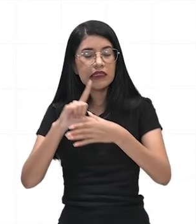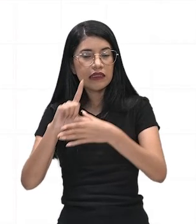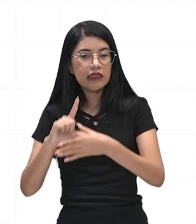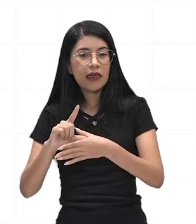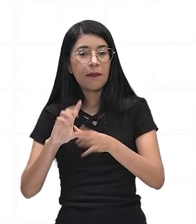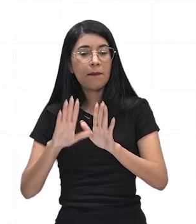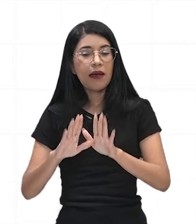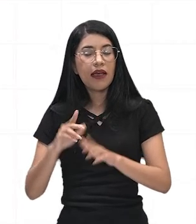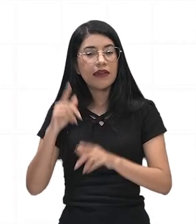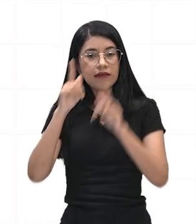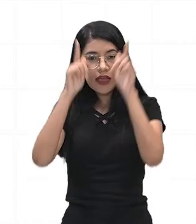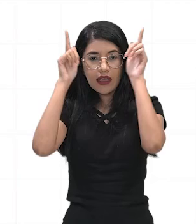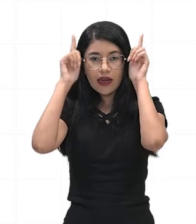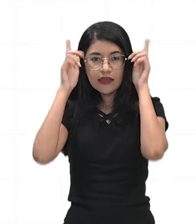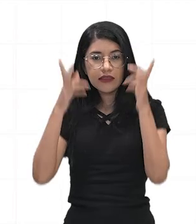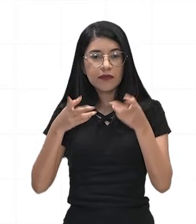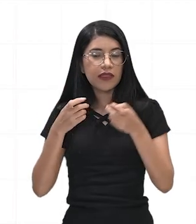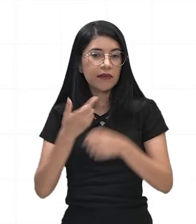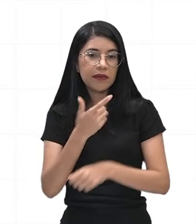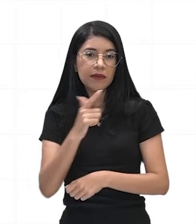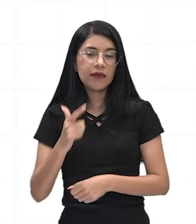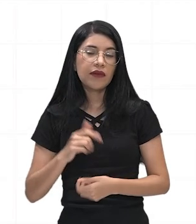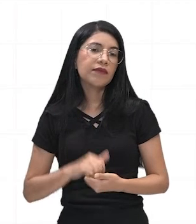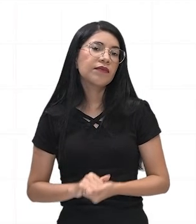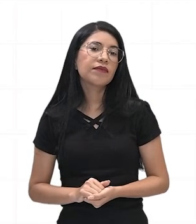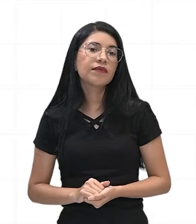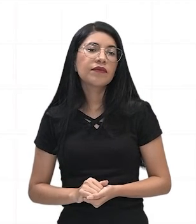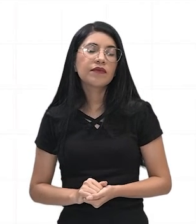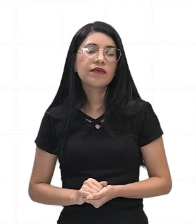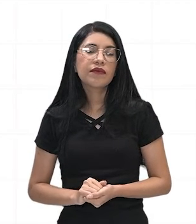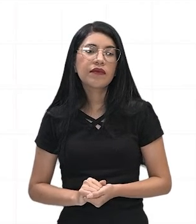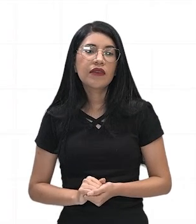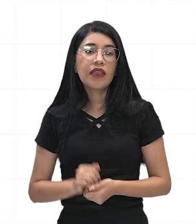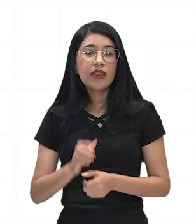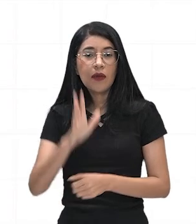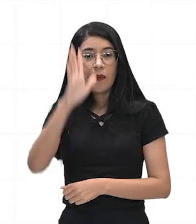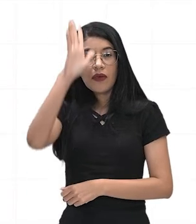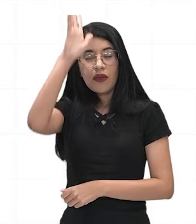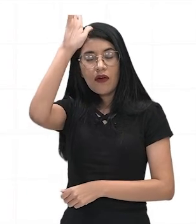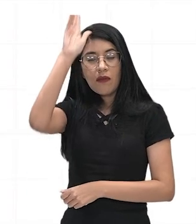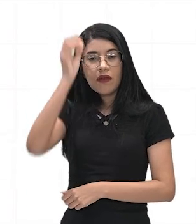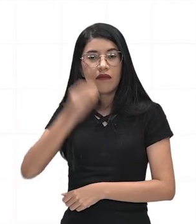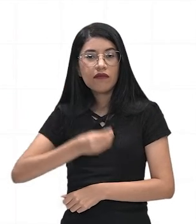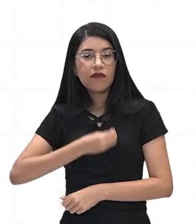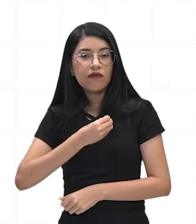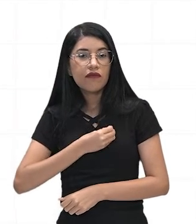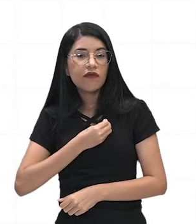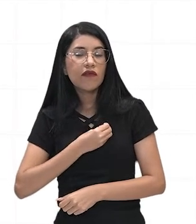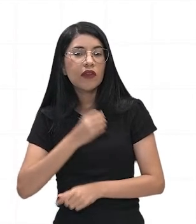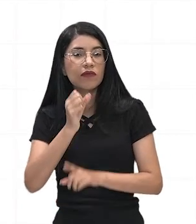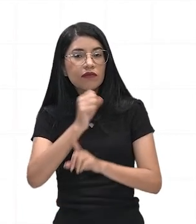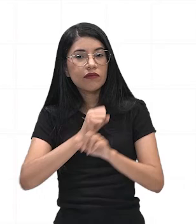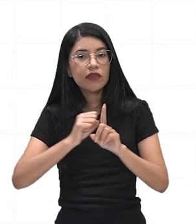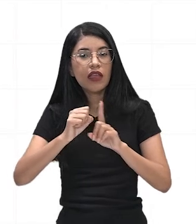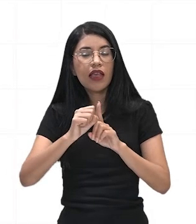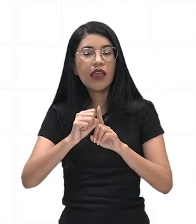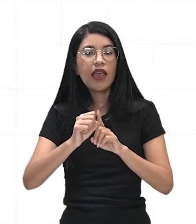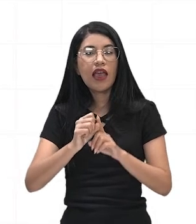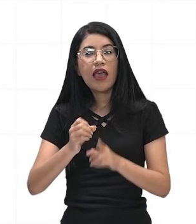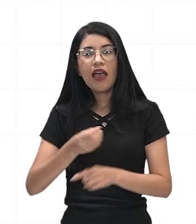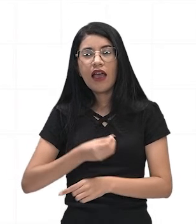gente vai ver que isso não acontece. Na Roma antiga, as mulheres viviam em uma sociedade onde suas vidas